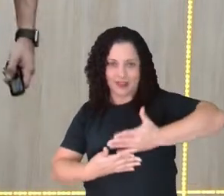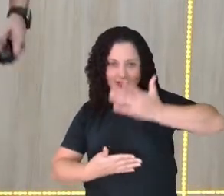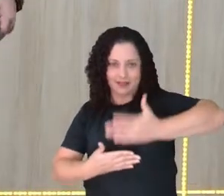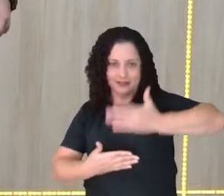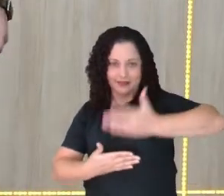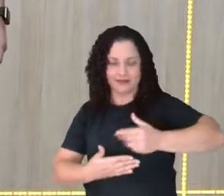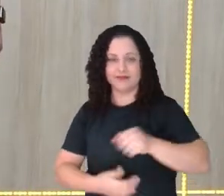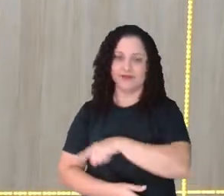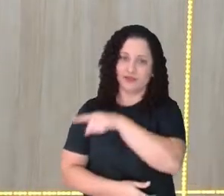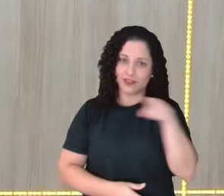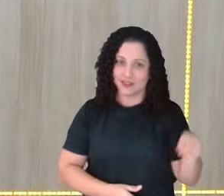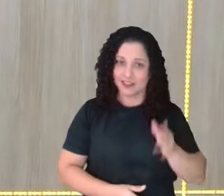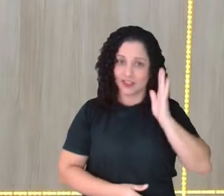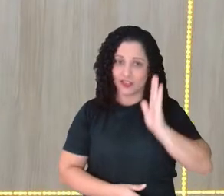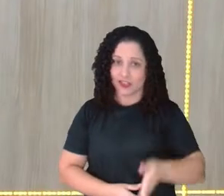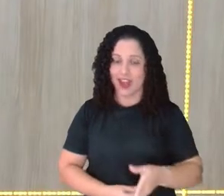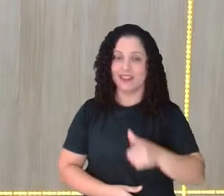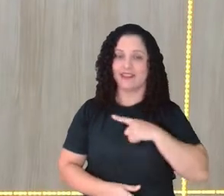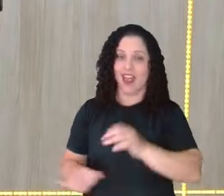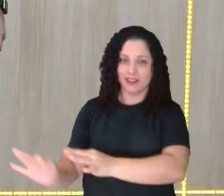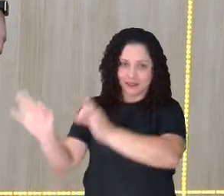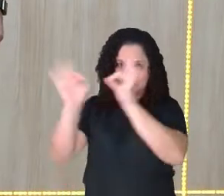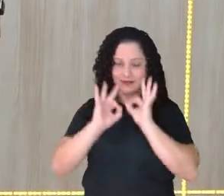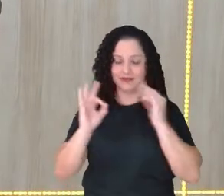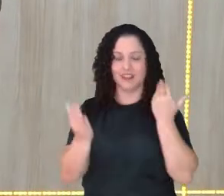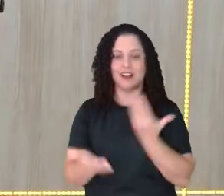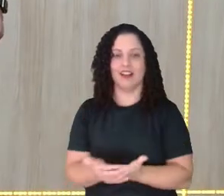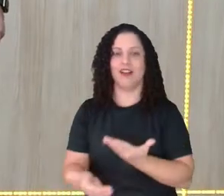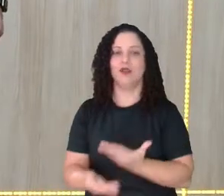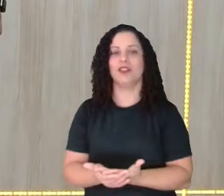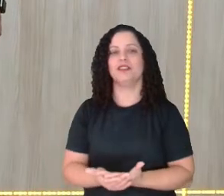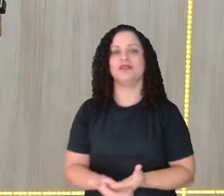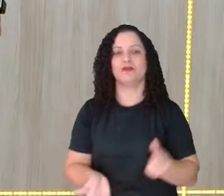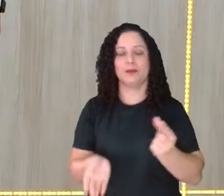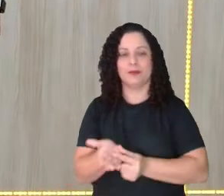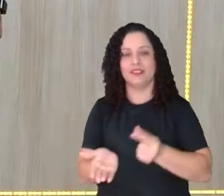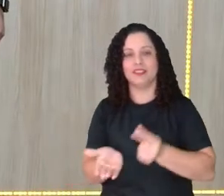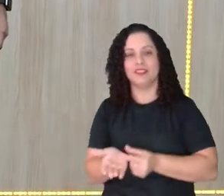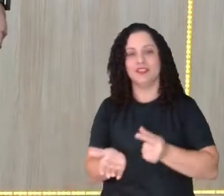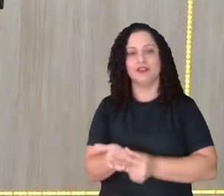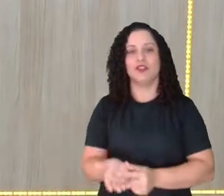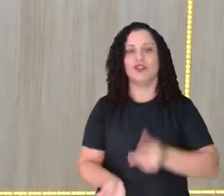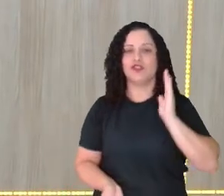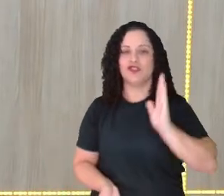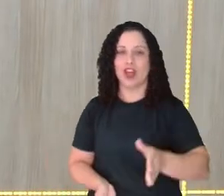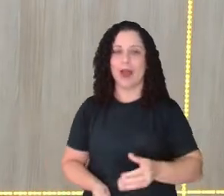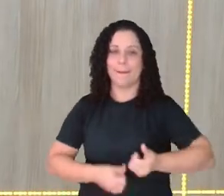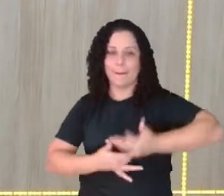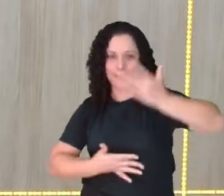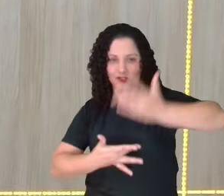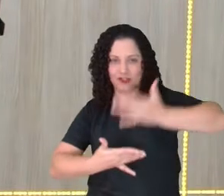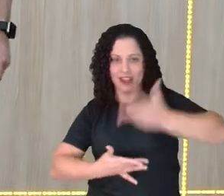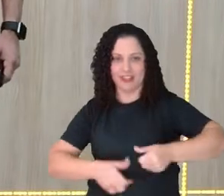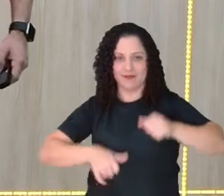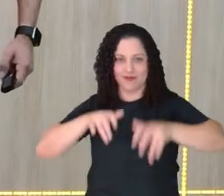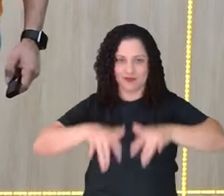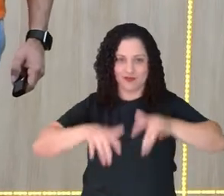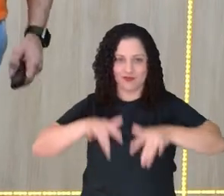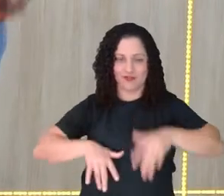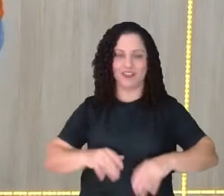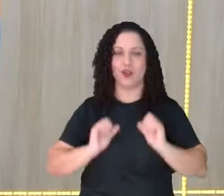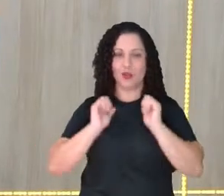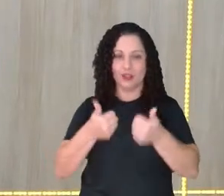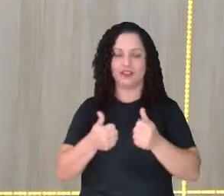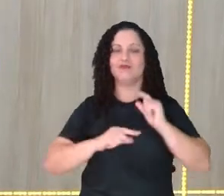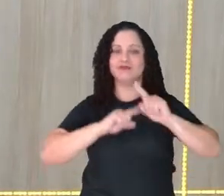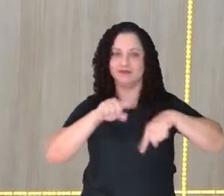aí já está acompanhando a nossa aula através do nosso aplicativo, já manda uma mensagem, tá bom? Vou passar a palavrinha para a Tânia